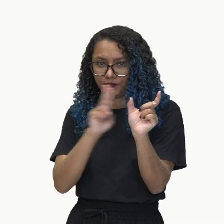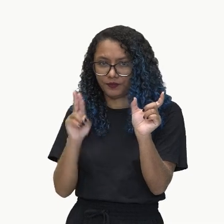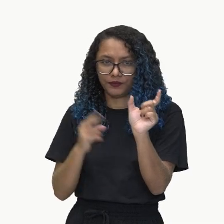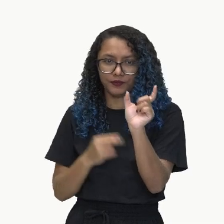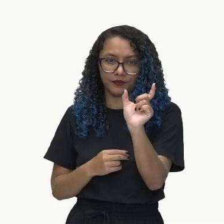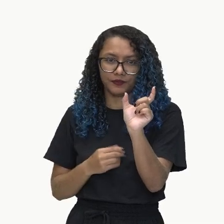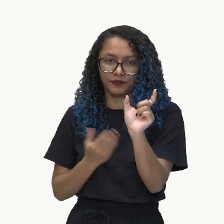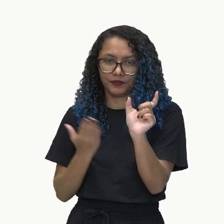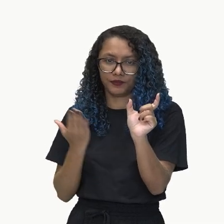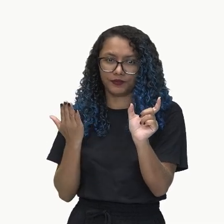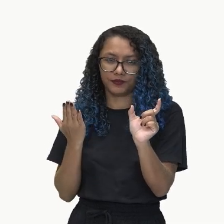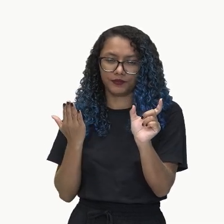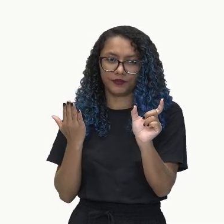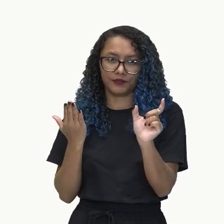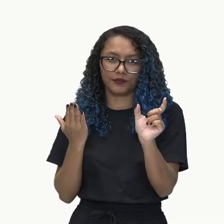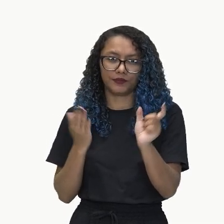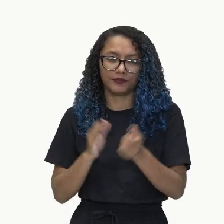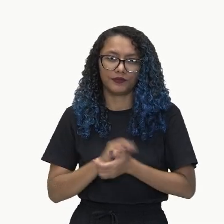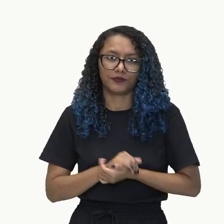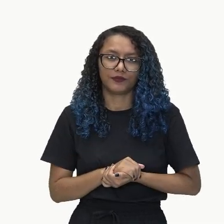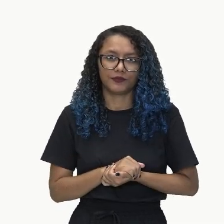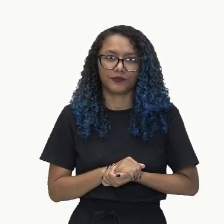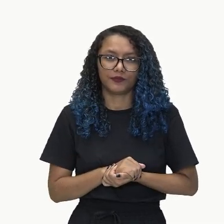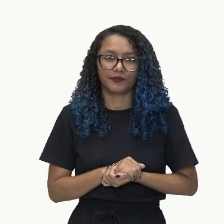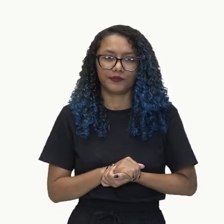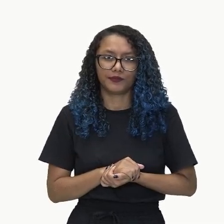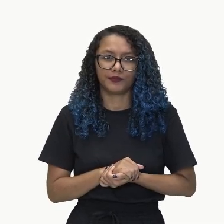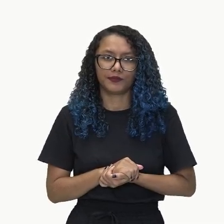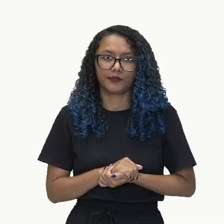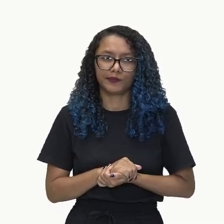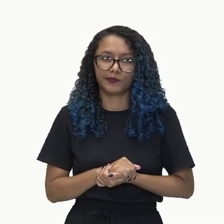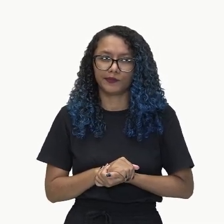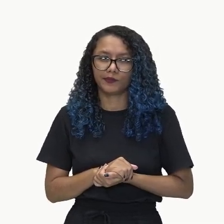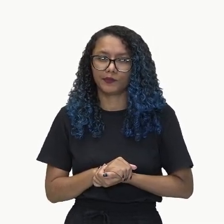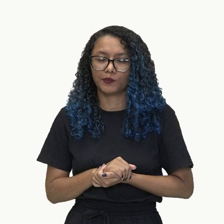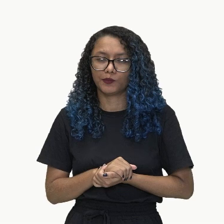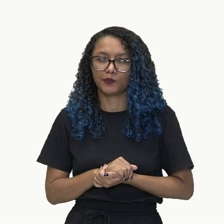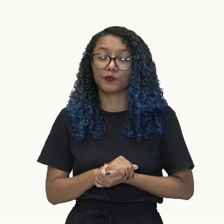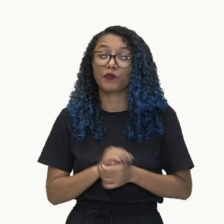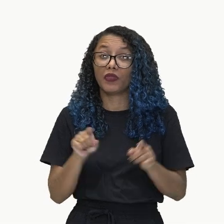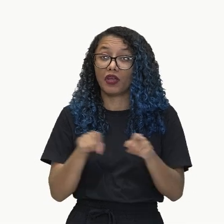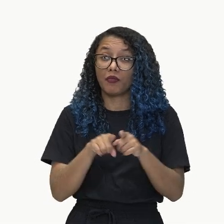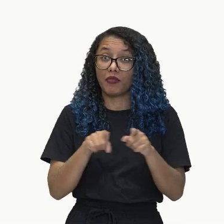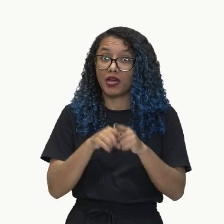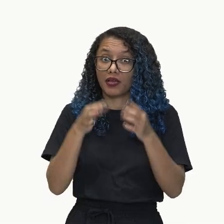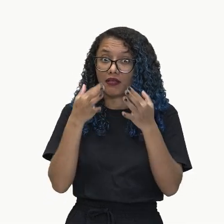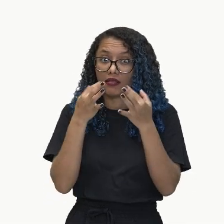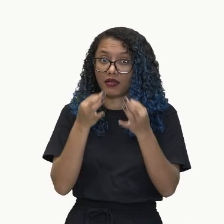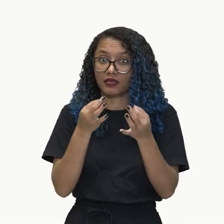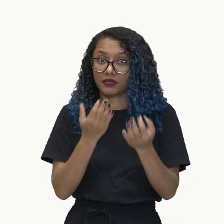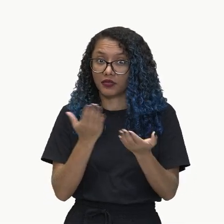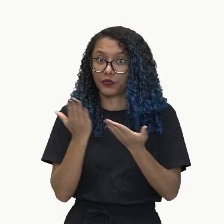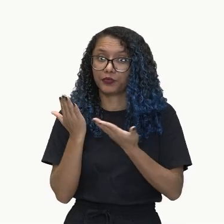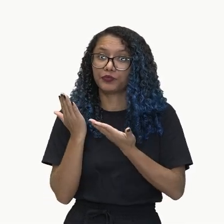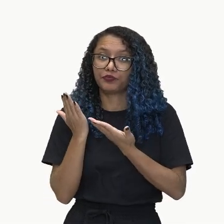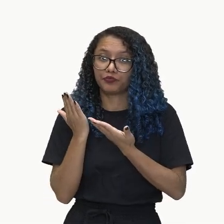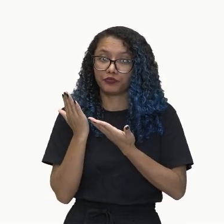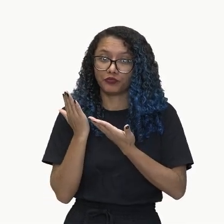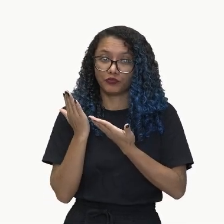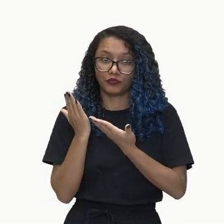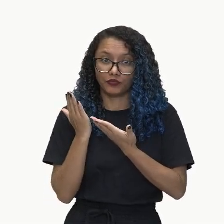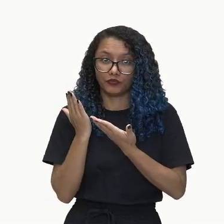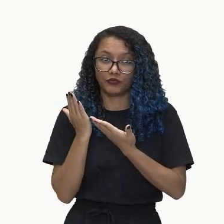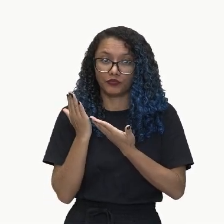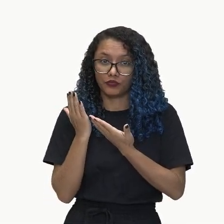lê na língua espanhola e assim como eu fiz com maracujá eu gostaria que vocês tivessem uma atenção voltada para